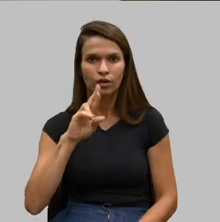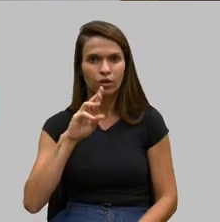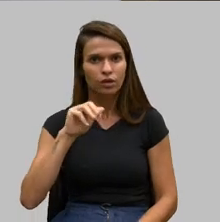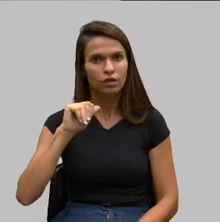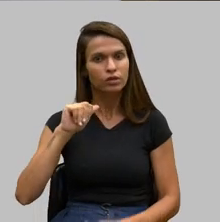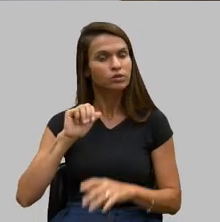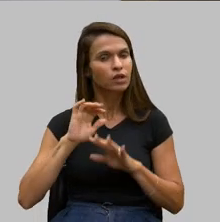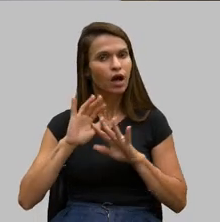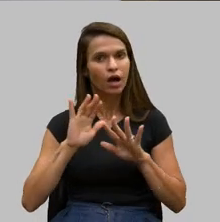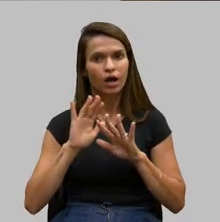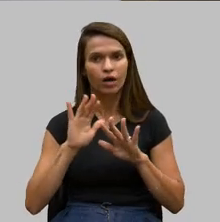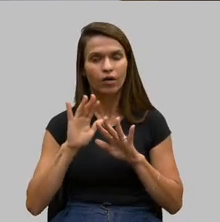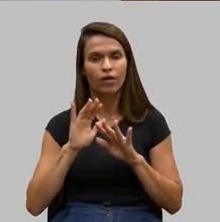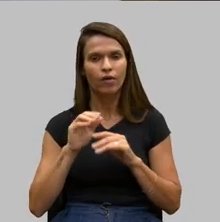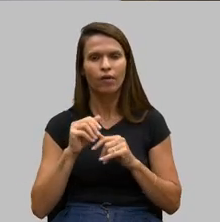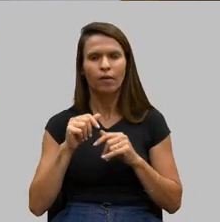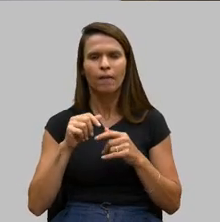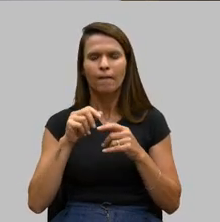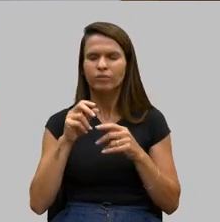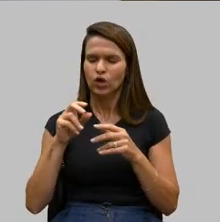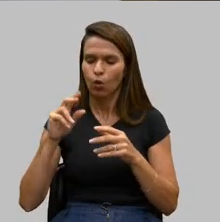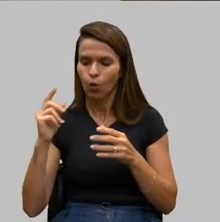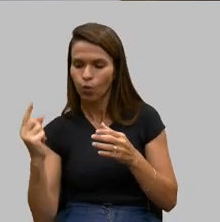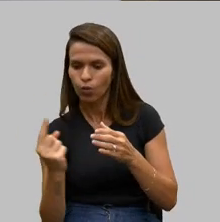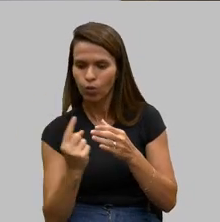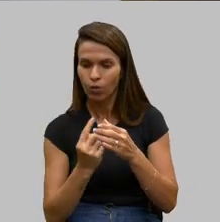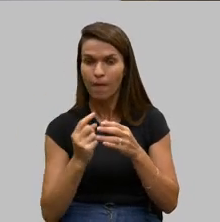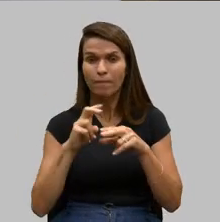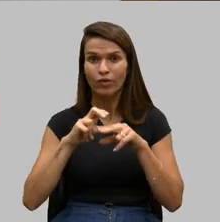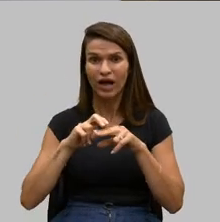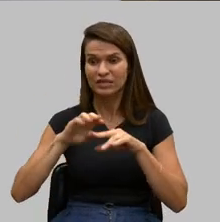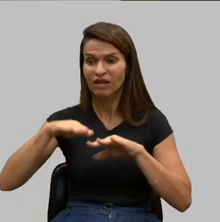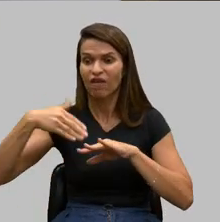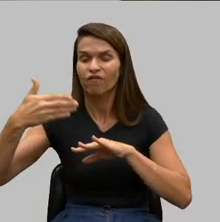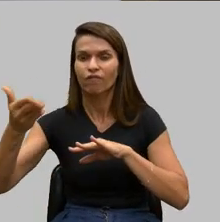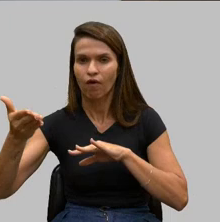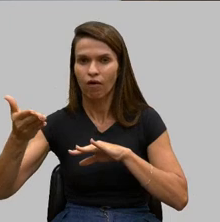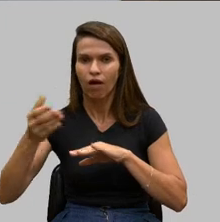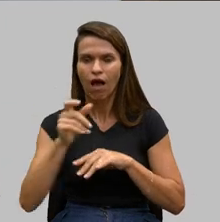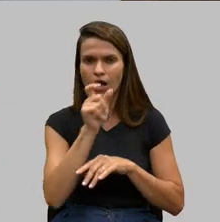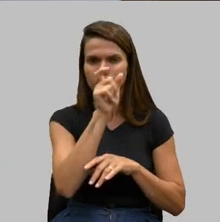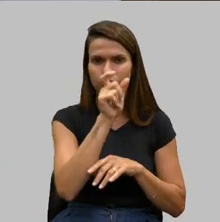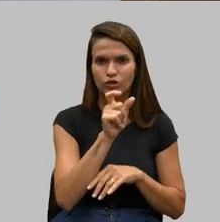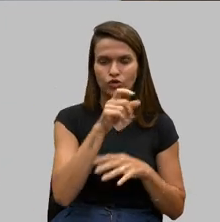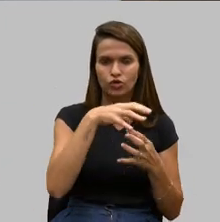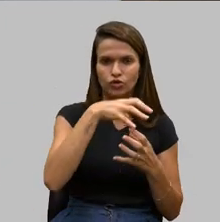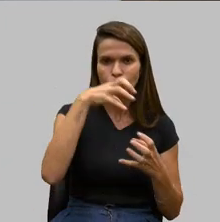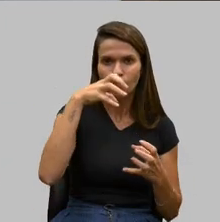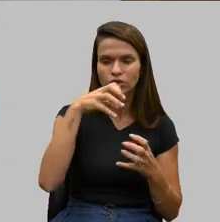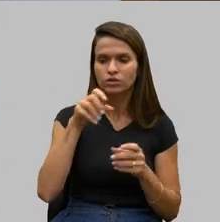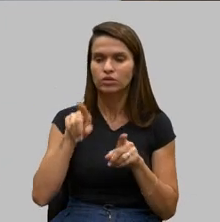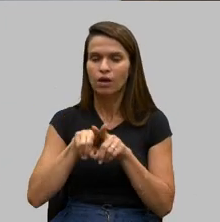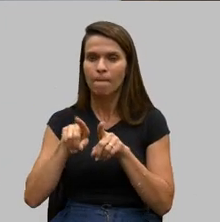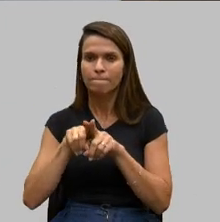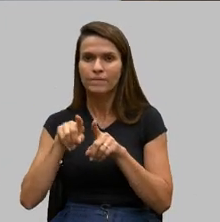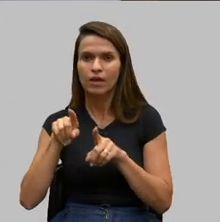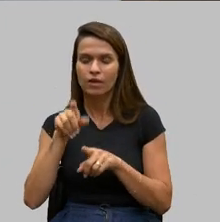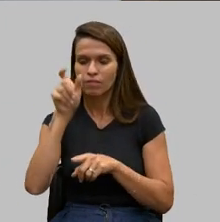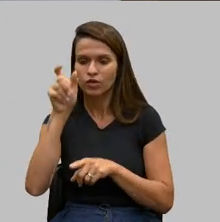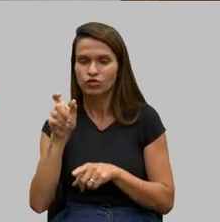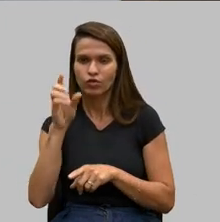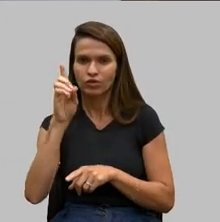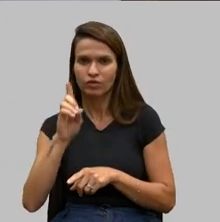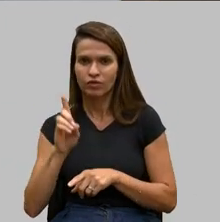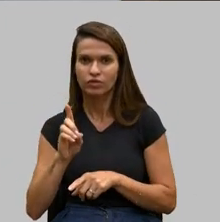porque tava fora não devia est nem a pessoa idosa nem a pessoa com deficiência são parte da